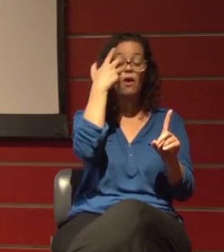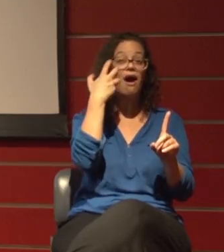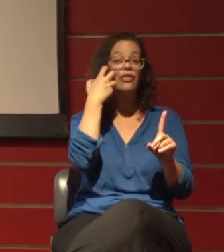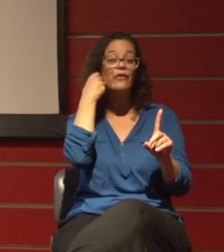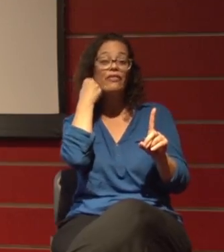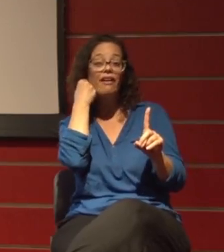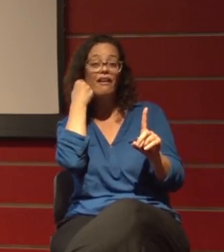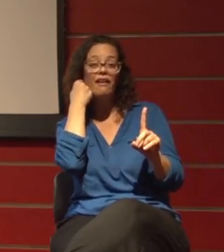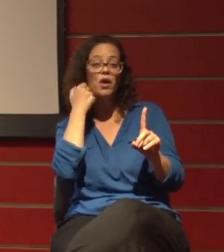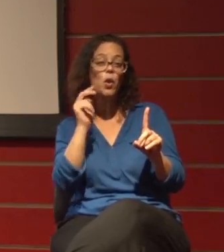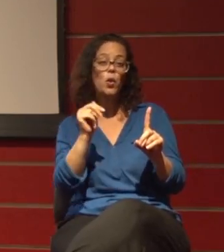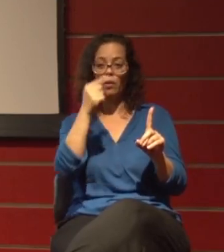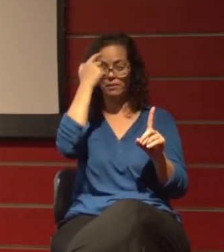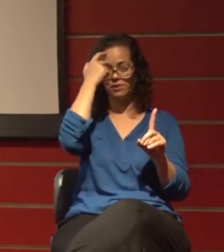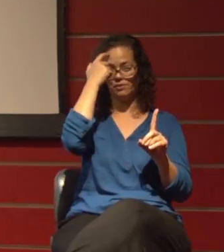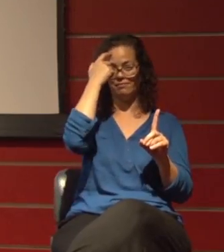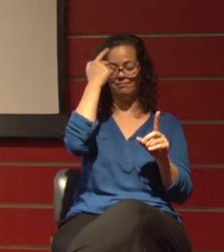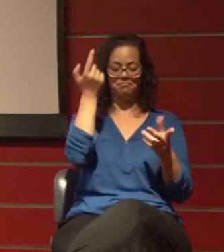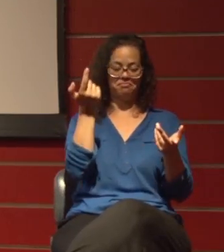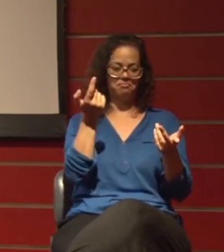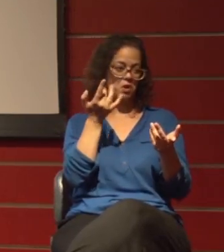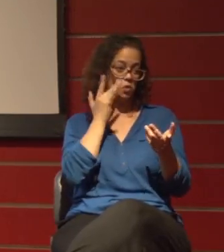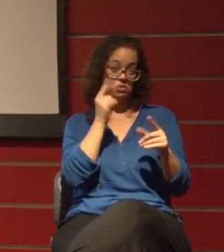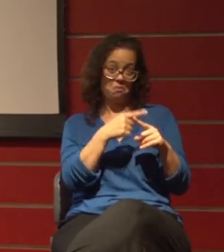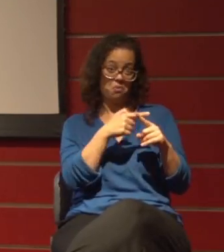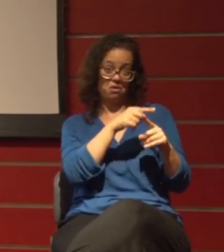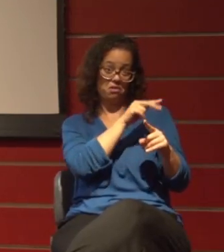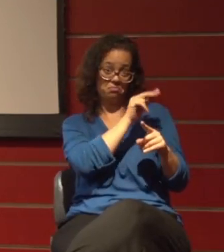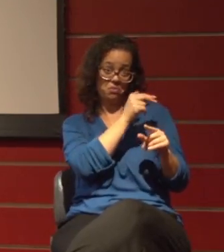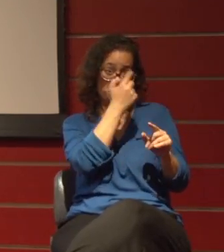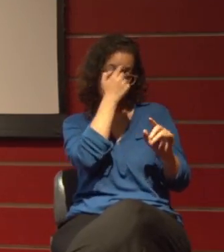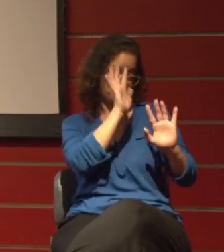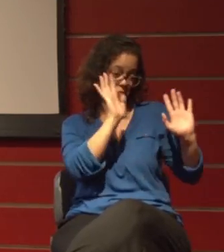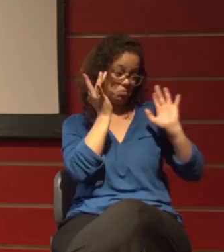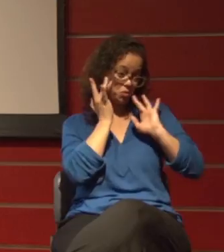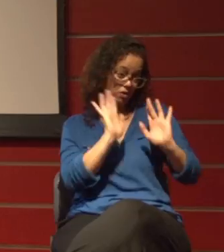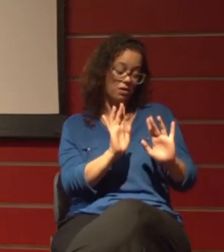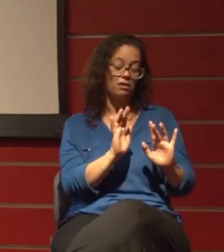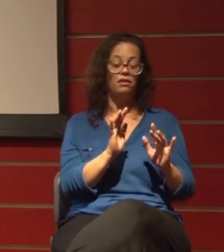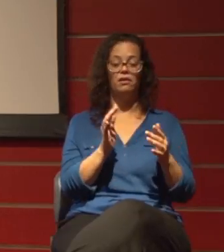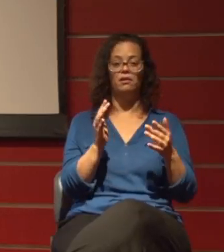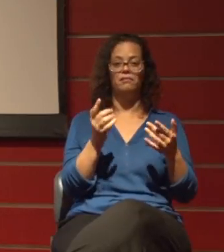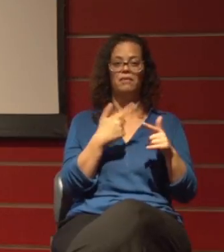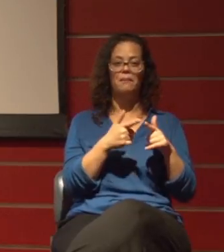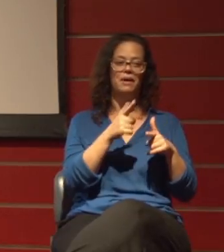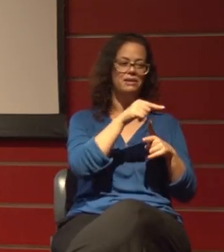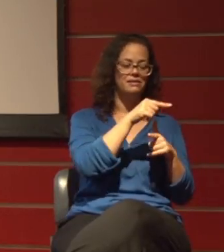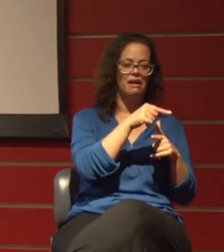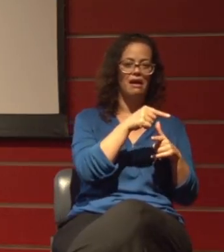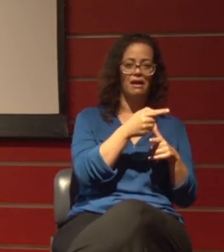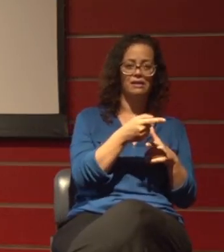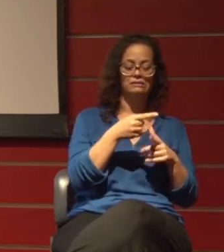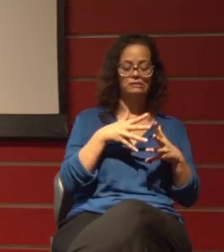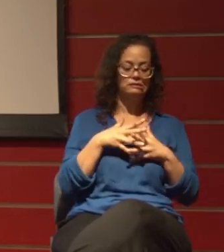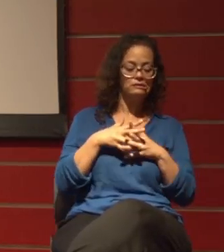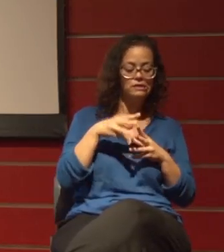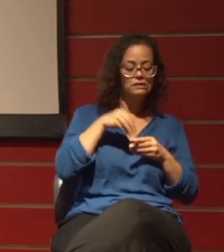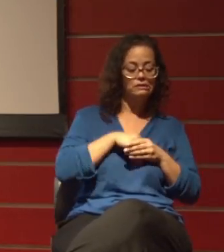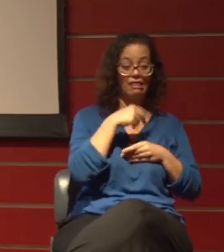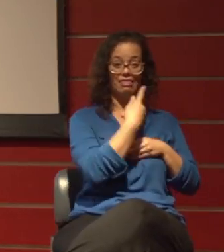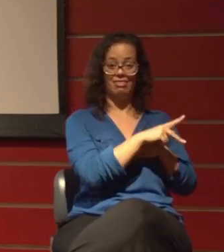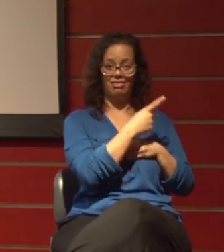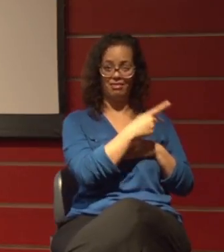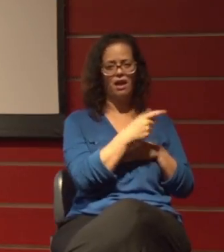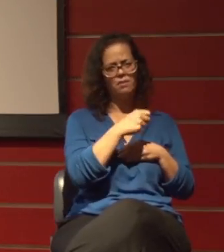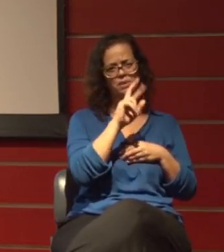adotar sei lá por por que motivo né Eh então é um é um conflito interno que ela tem que resolver né